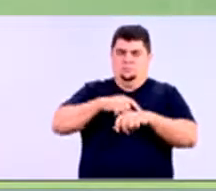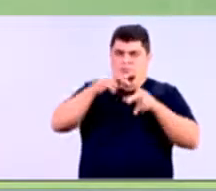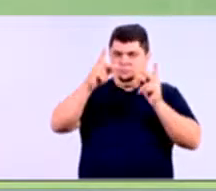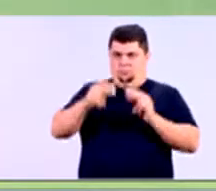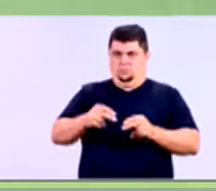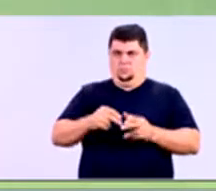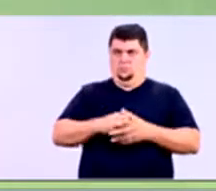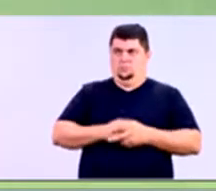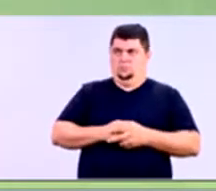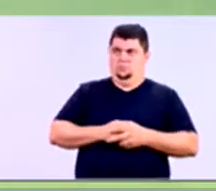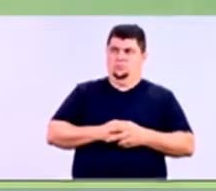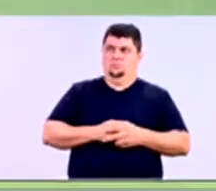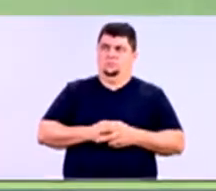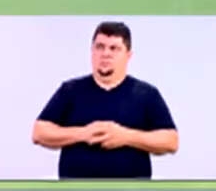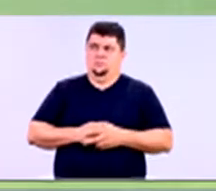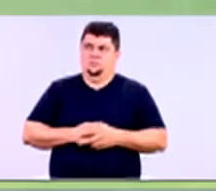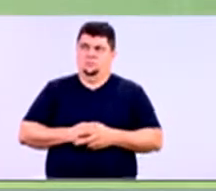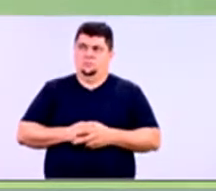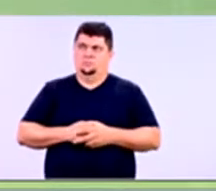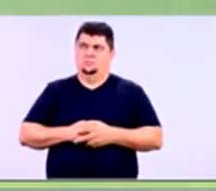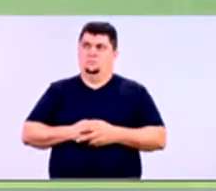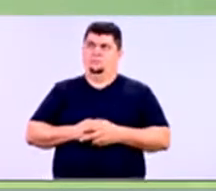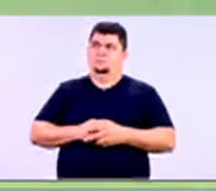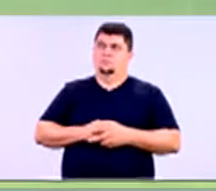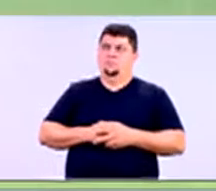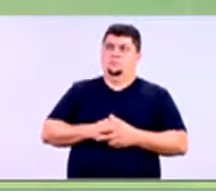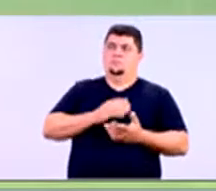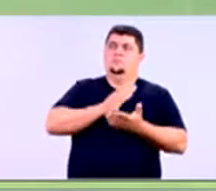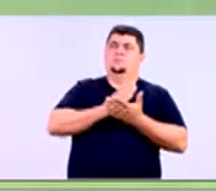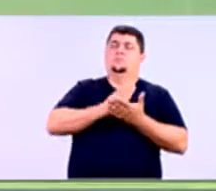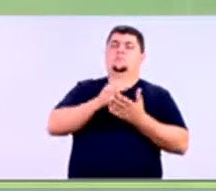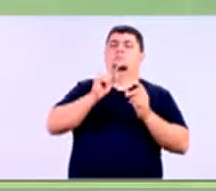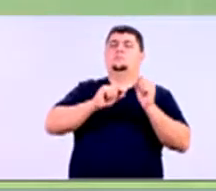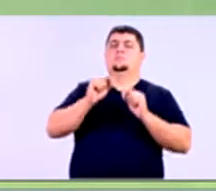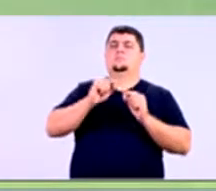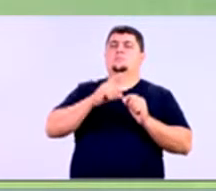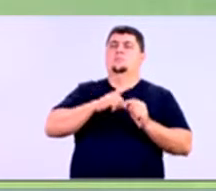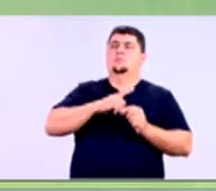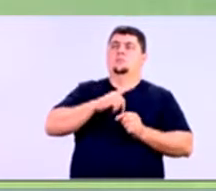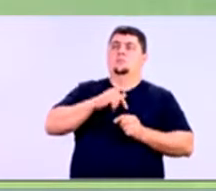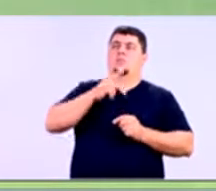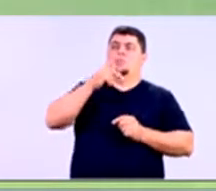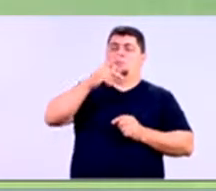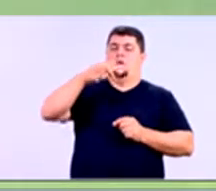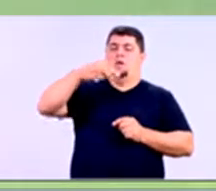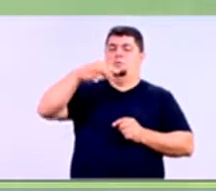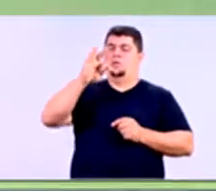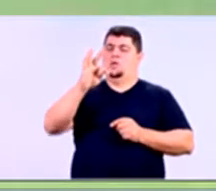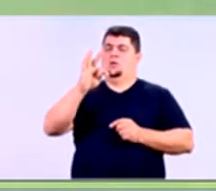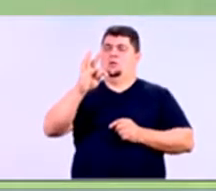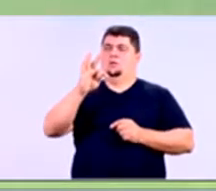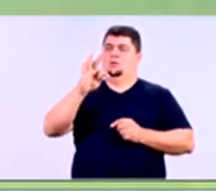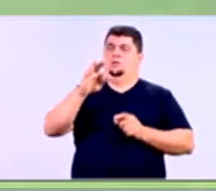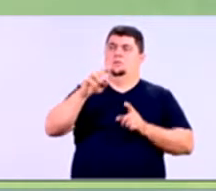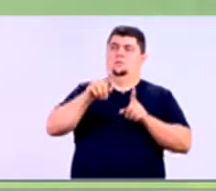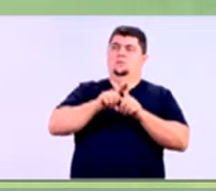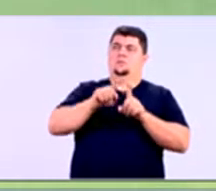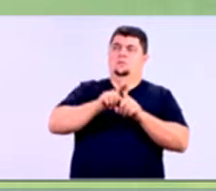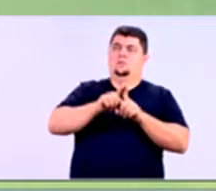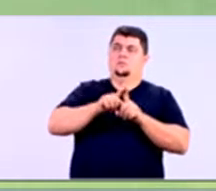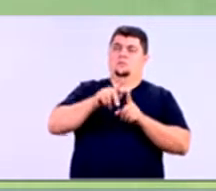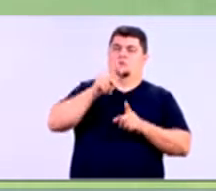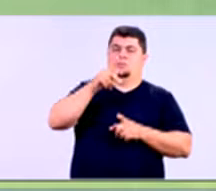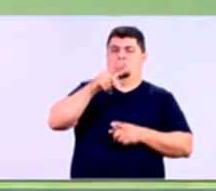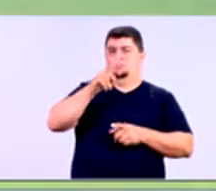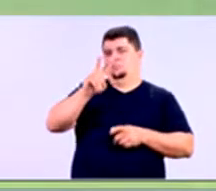tempo. E essa parcela, essa prestação, a gente vai chamar de PMT, e o valor presente, como